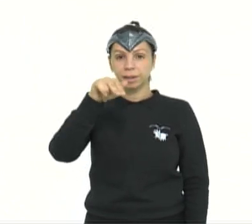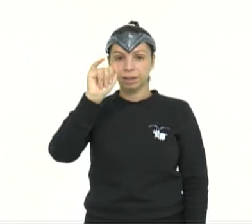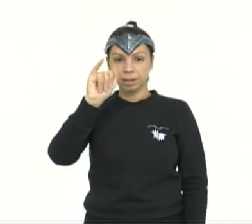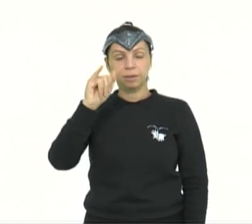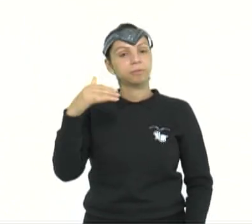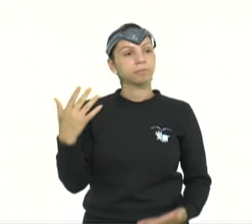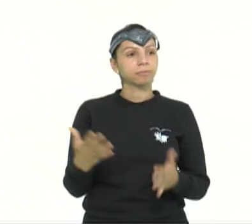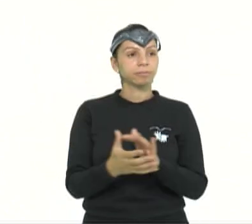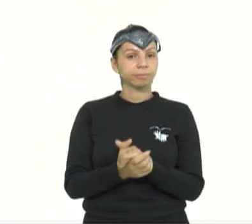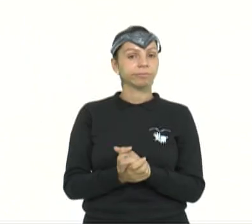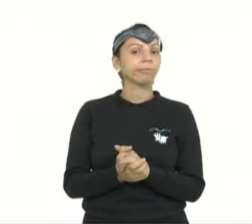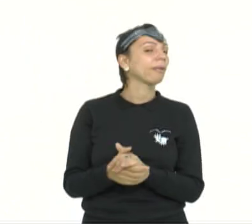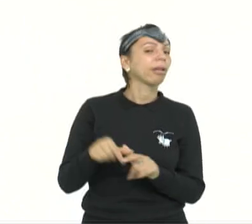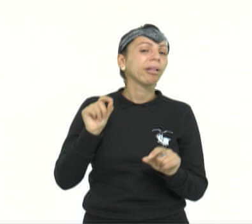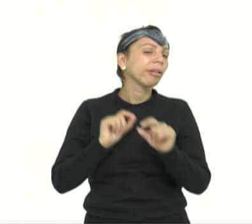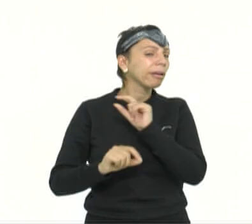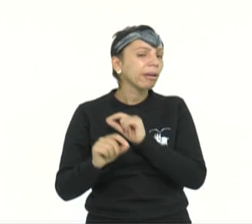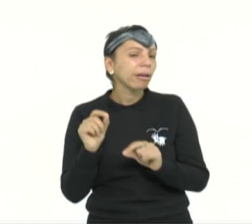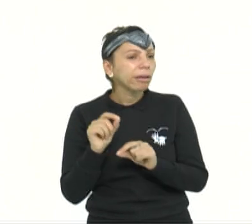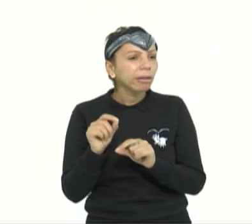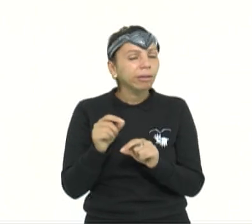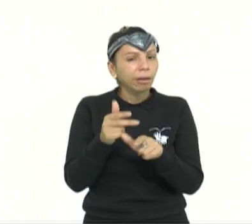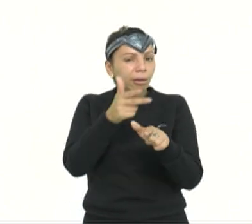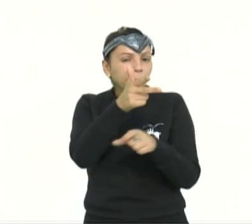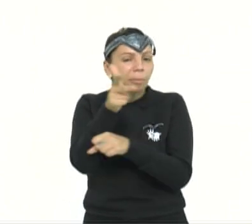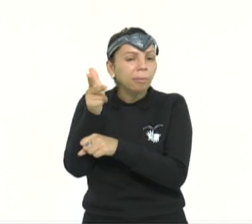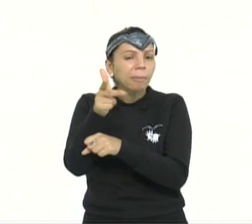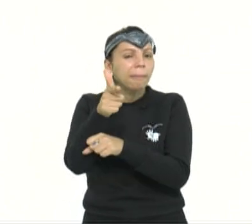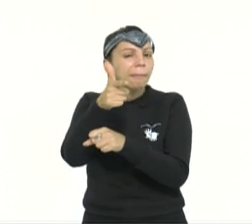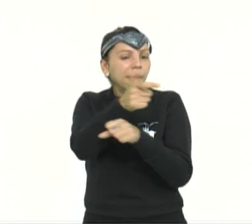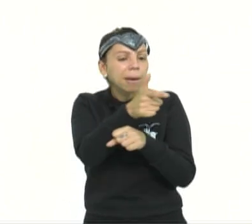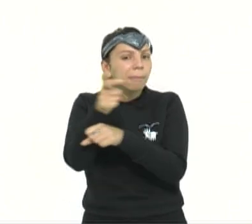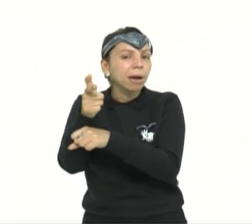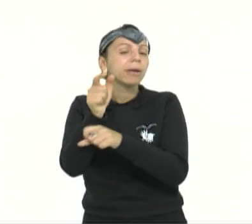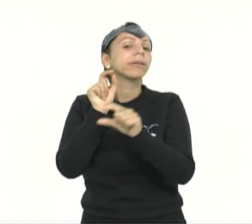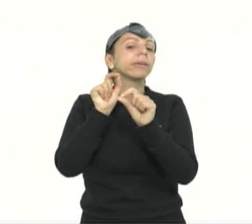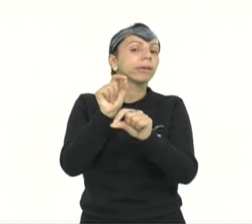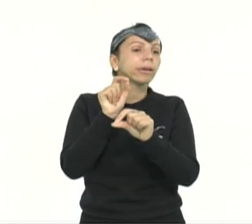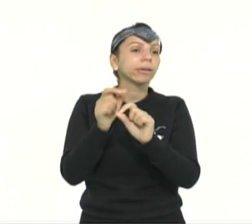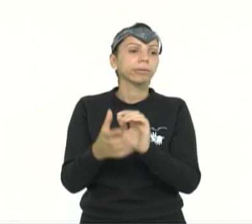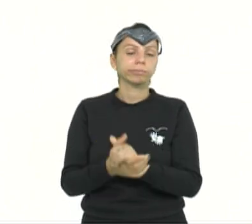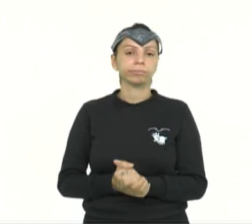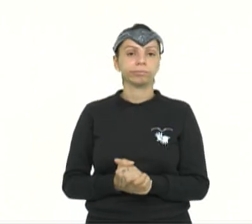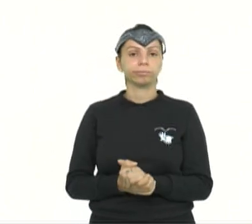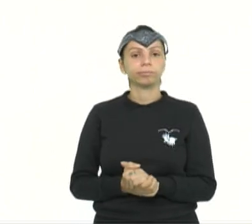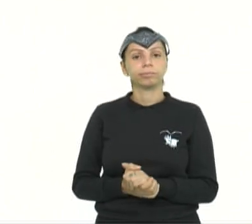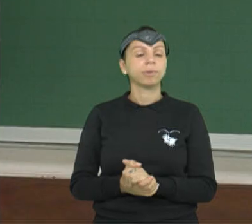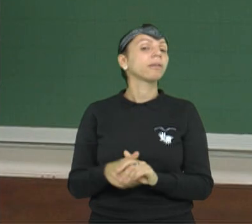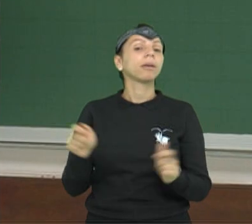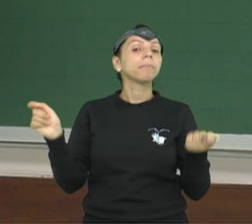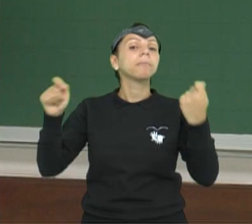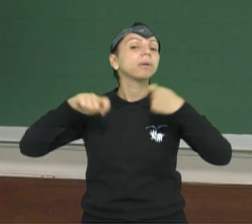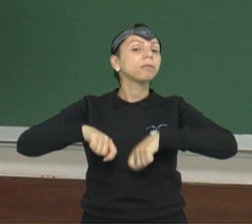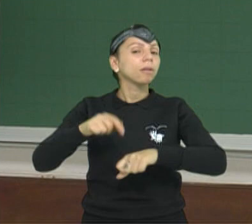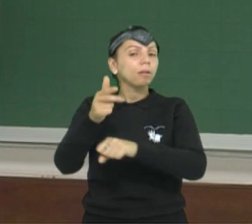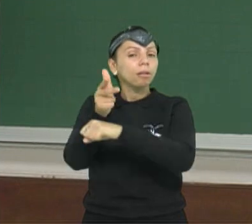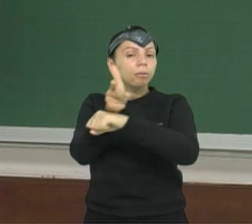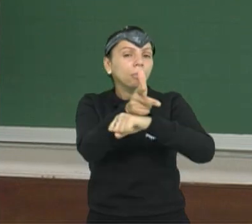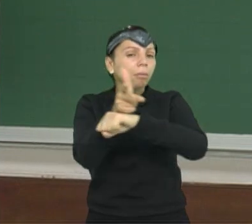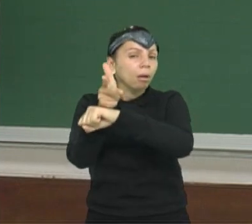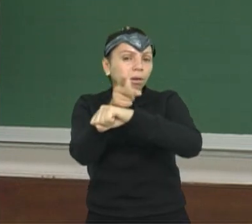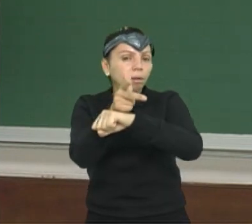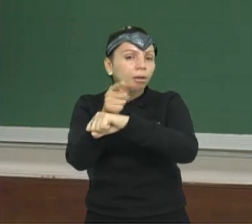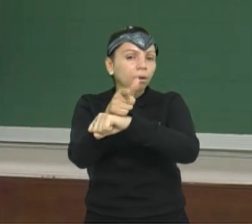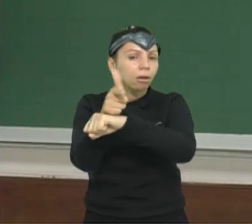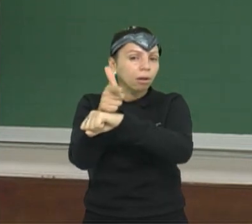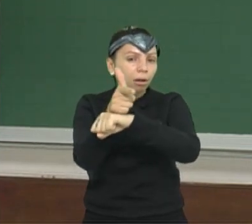uma arma? Green Arrow, Daredevil ou Incredible Hulk? Pensa lá.